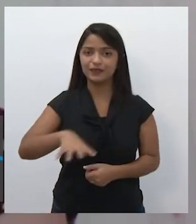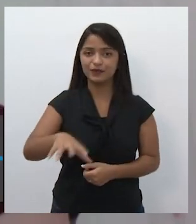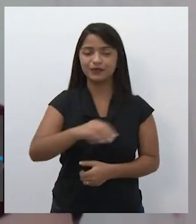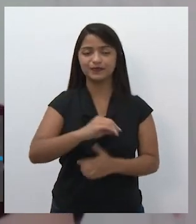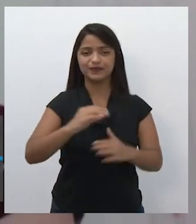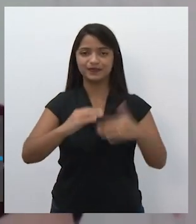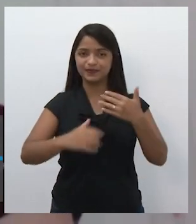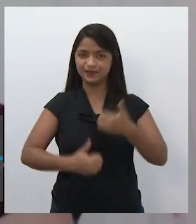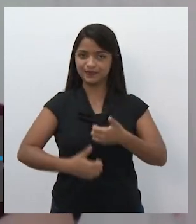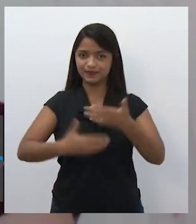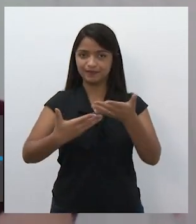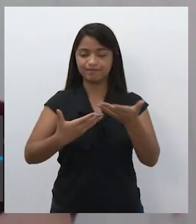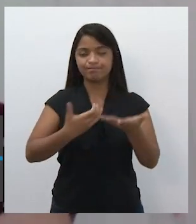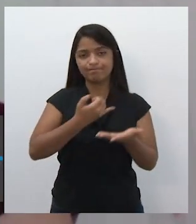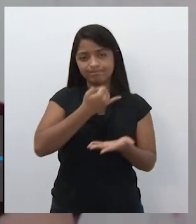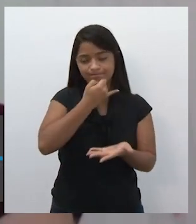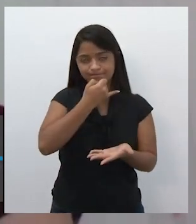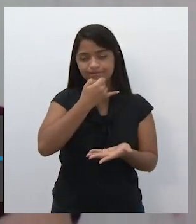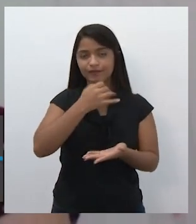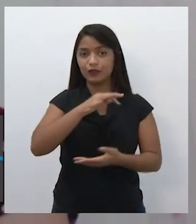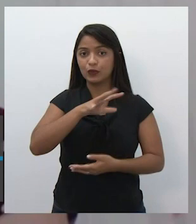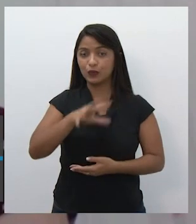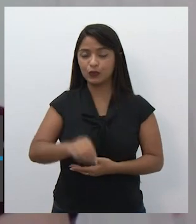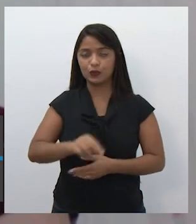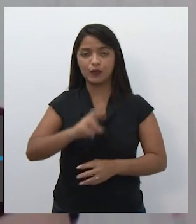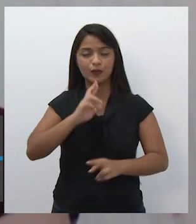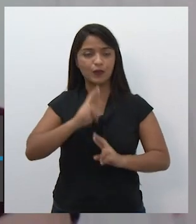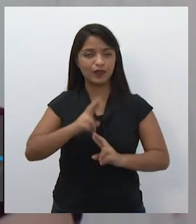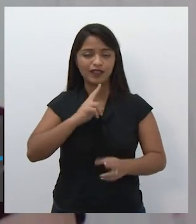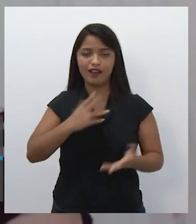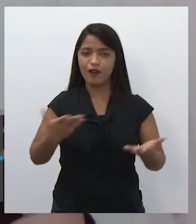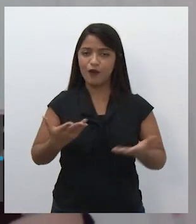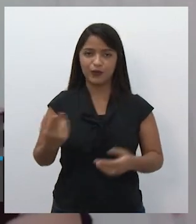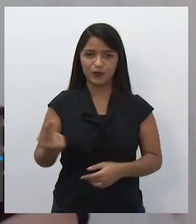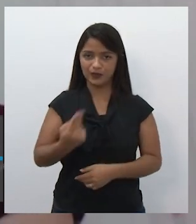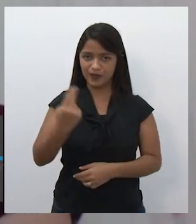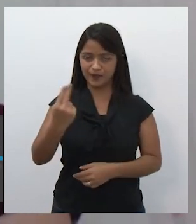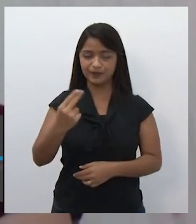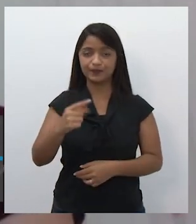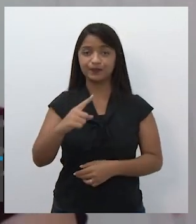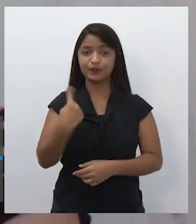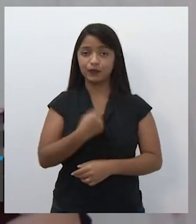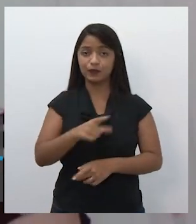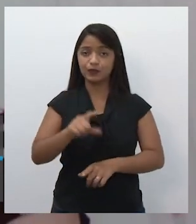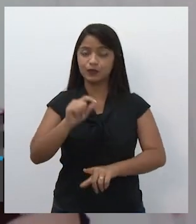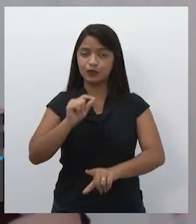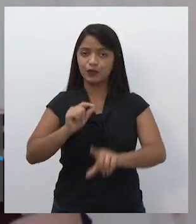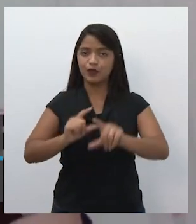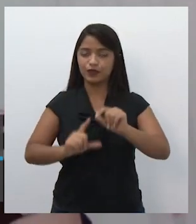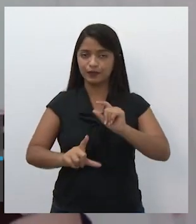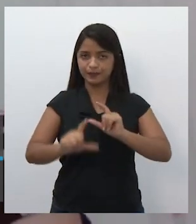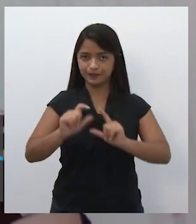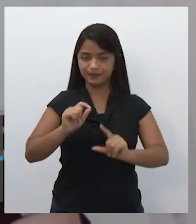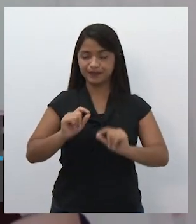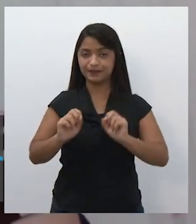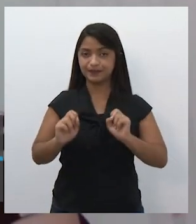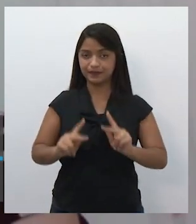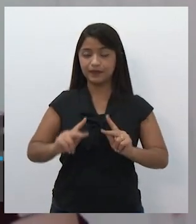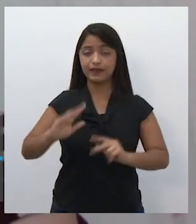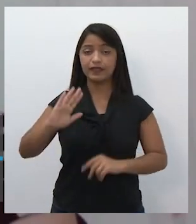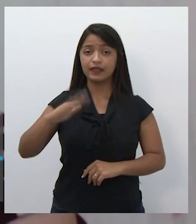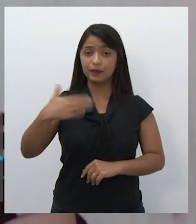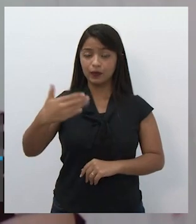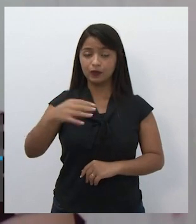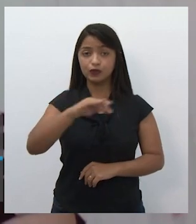chat. Infelizmente, não conseguimos responder todos agora, né? Então, nós fizemos o levantamento de alguns, mas posteriormente faremos todas